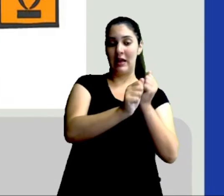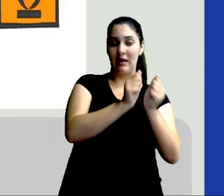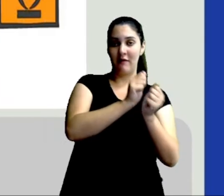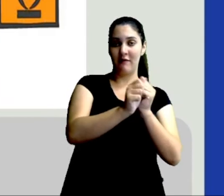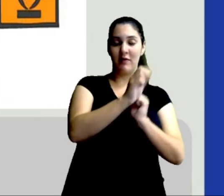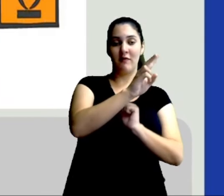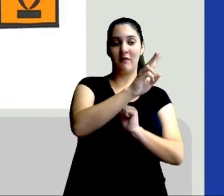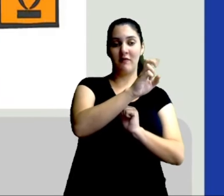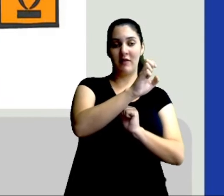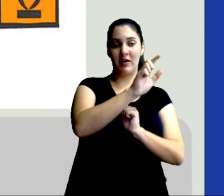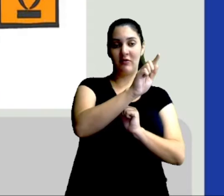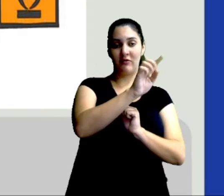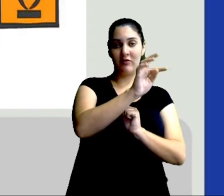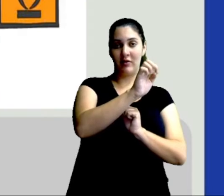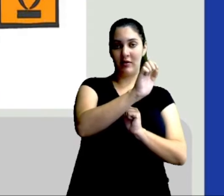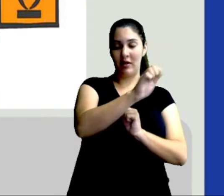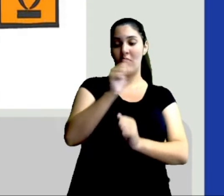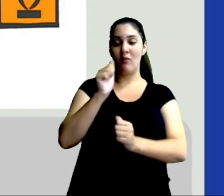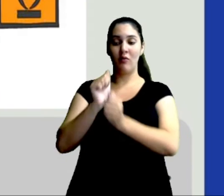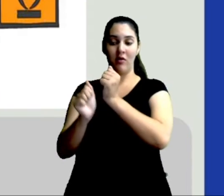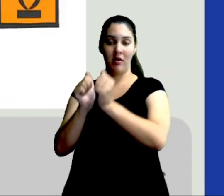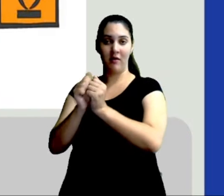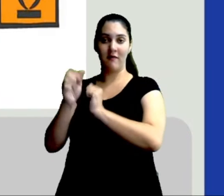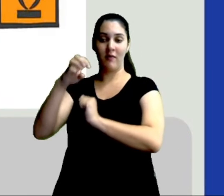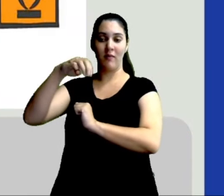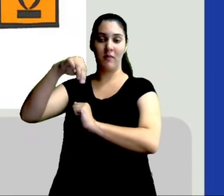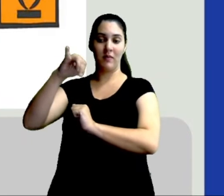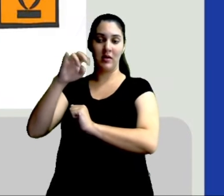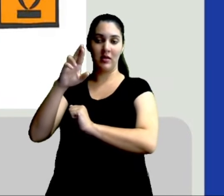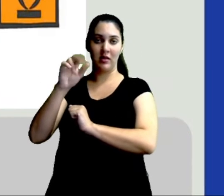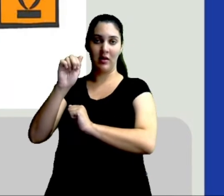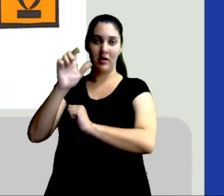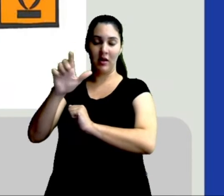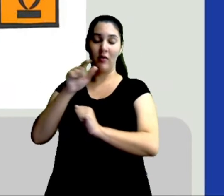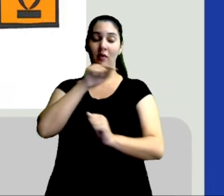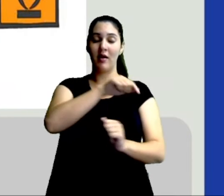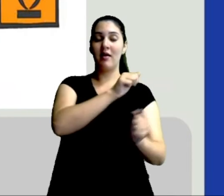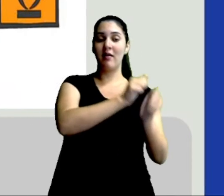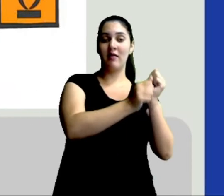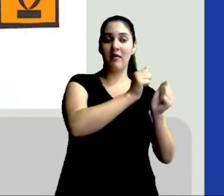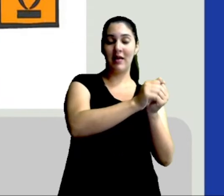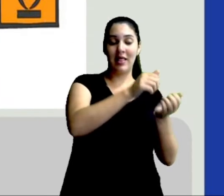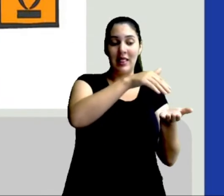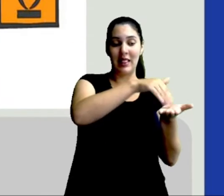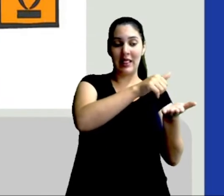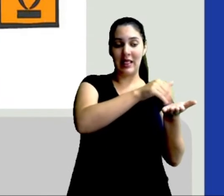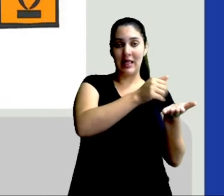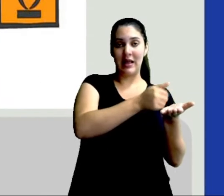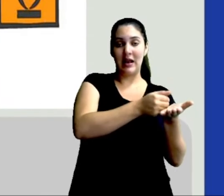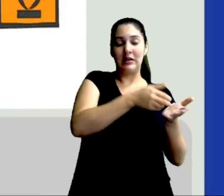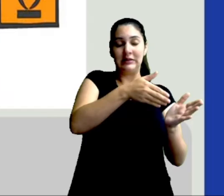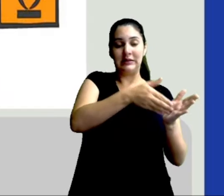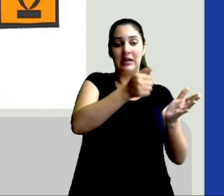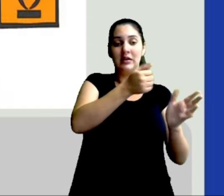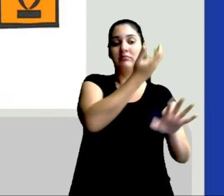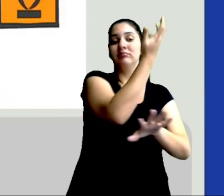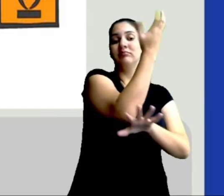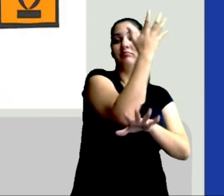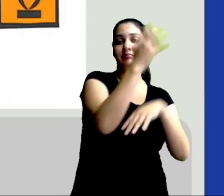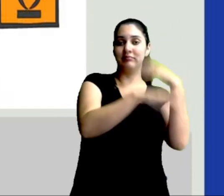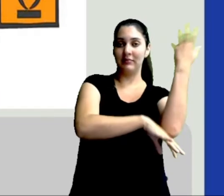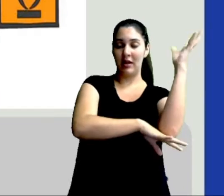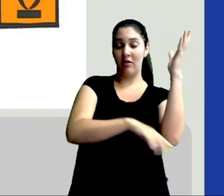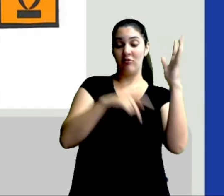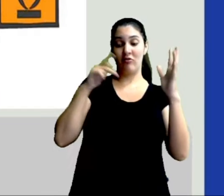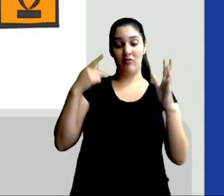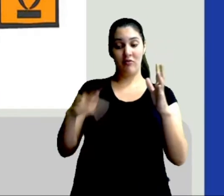com carvão mineral. Carvão vegetal é retirado a partir de origem vegetal, das plantas. Já